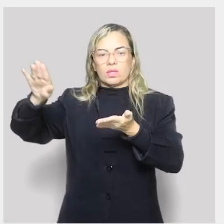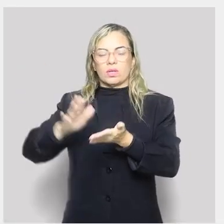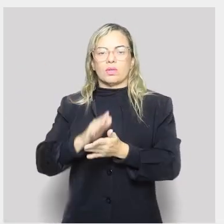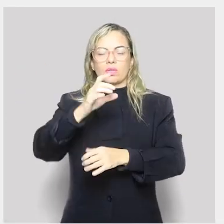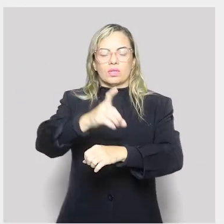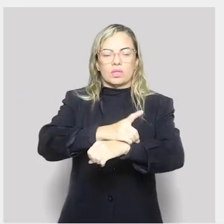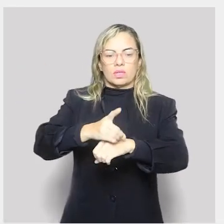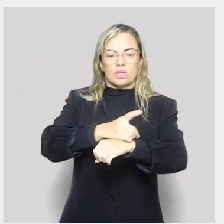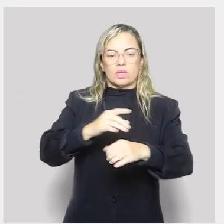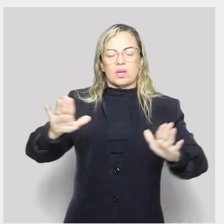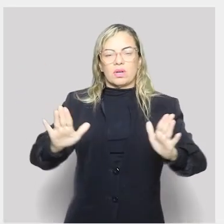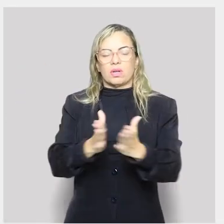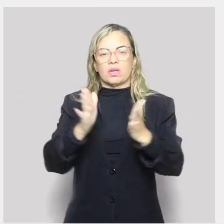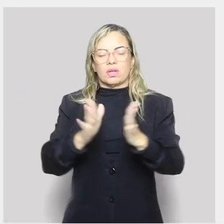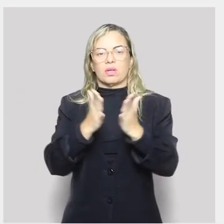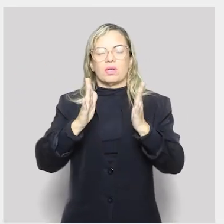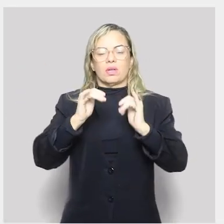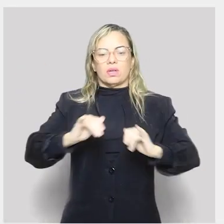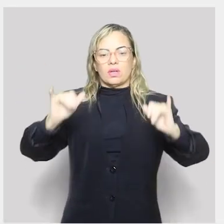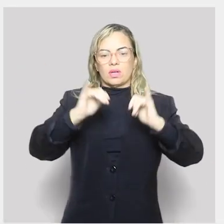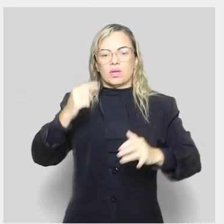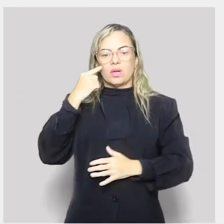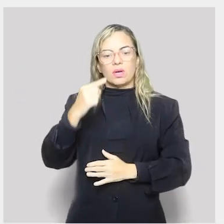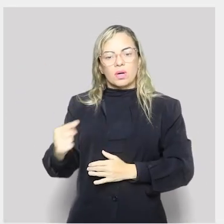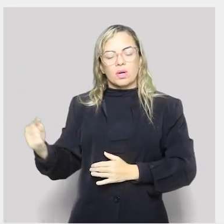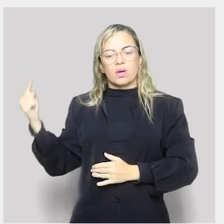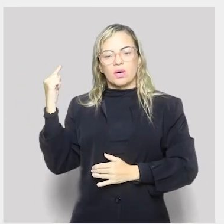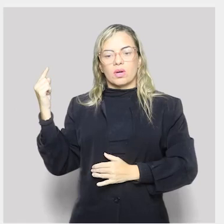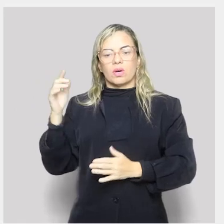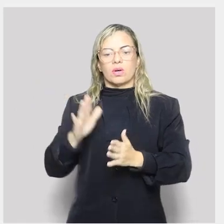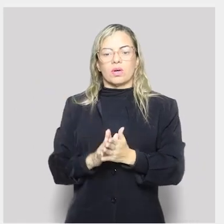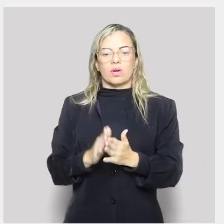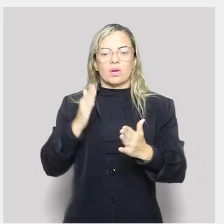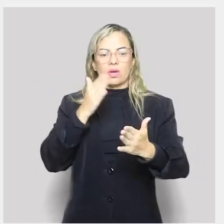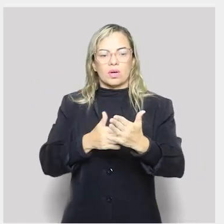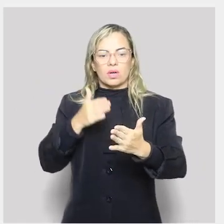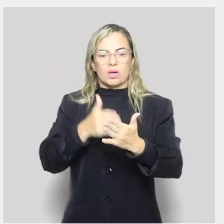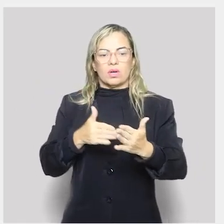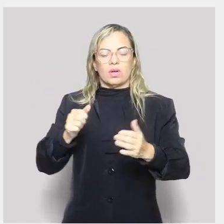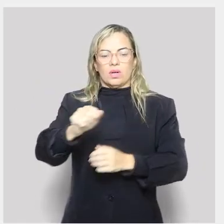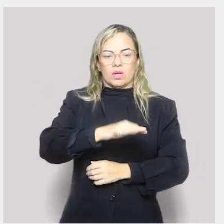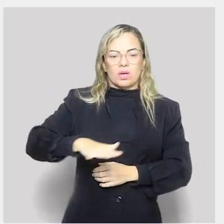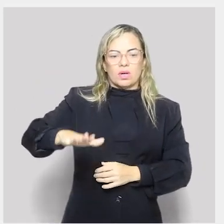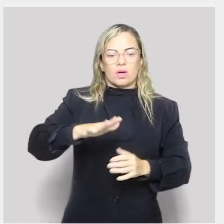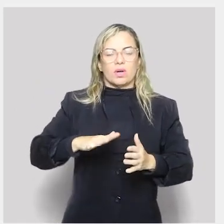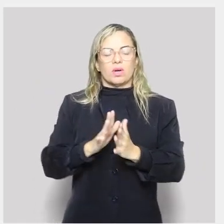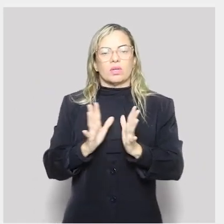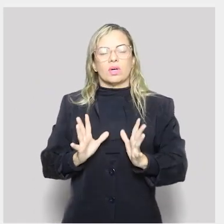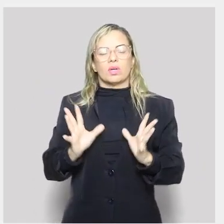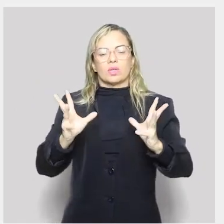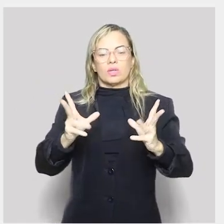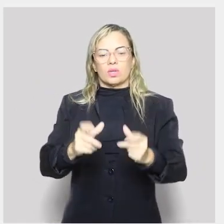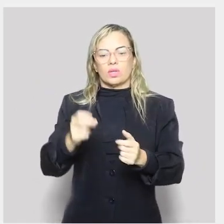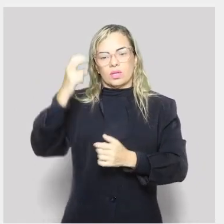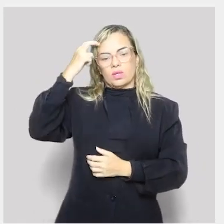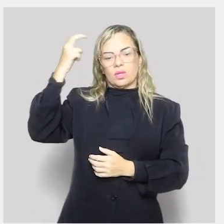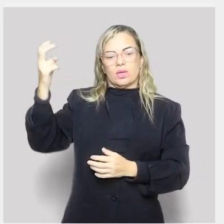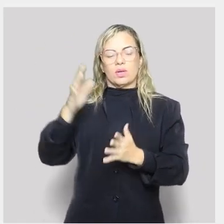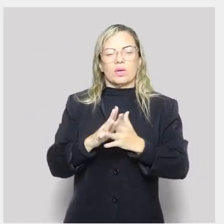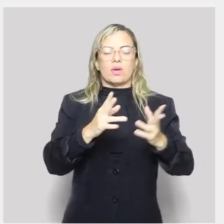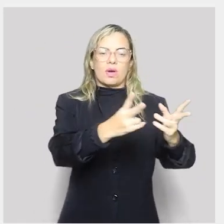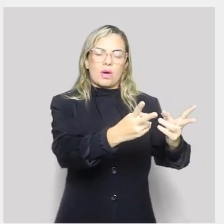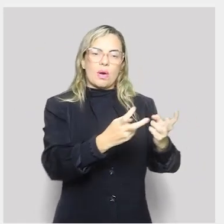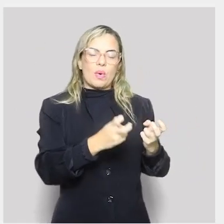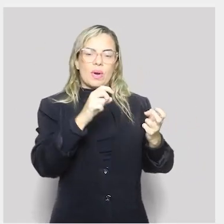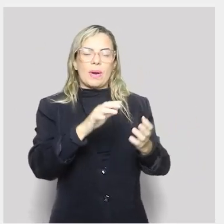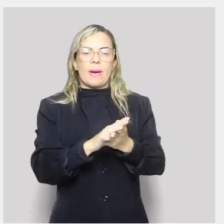uma referência, trouxe uma justificativa, e aí agora eu vou partir para o que eu chamo de consequências,